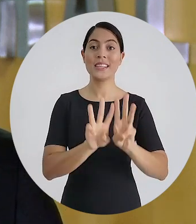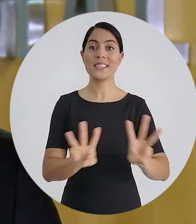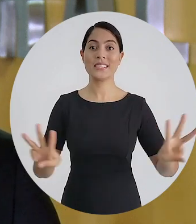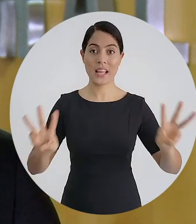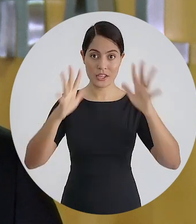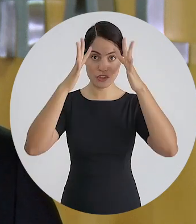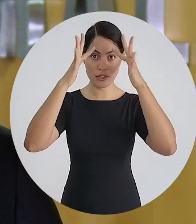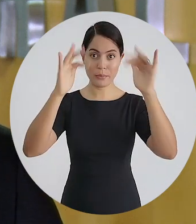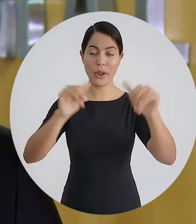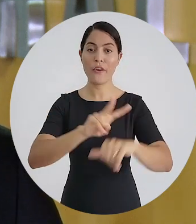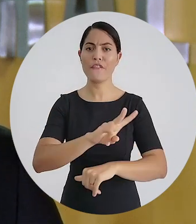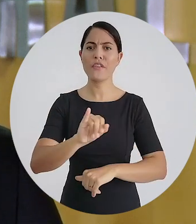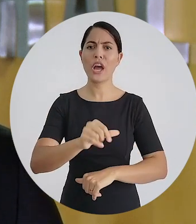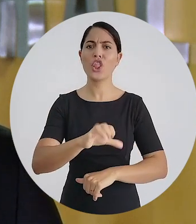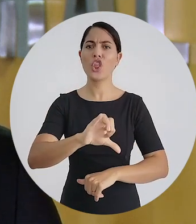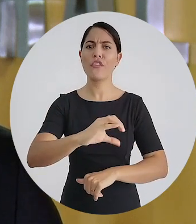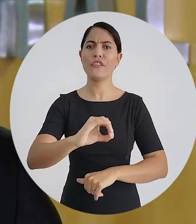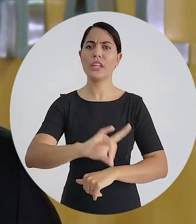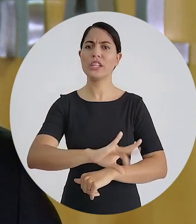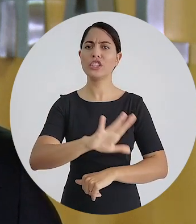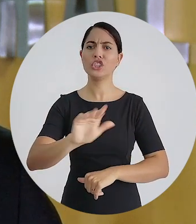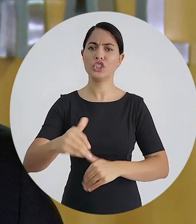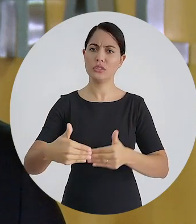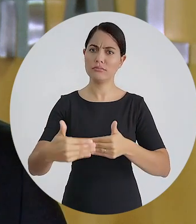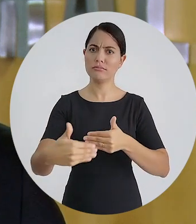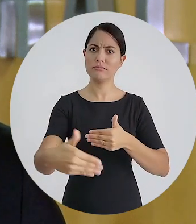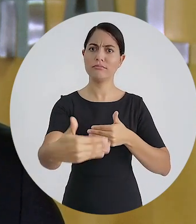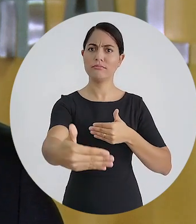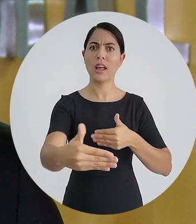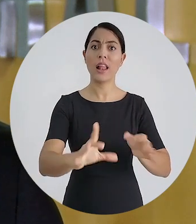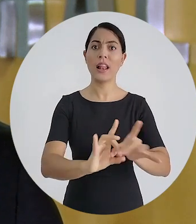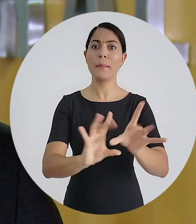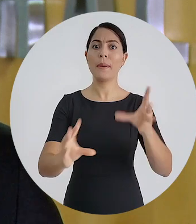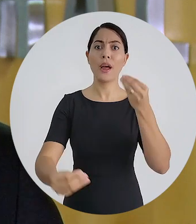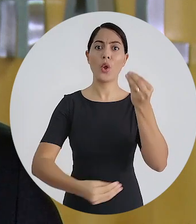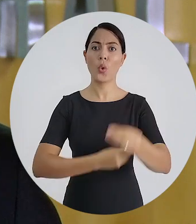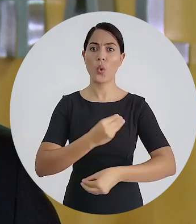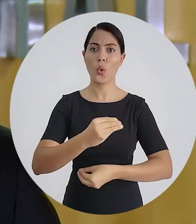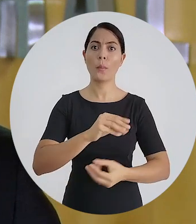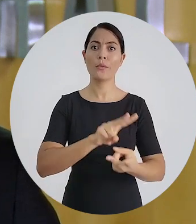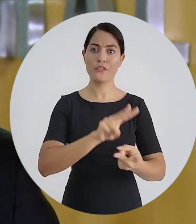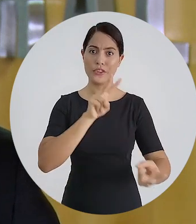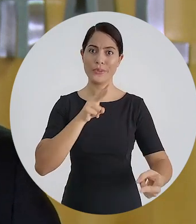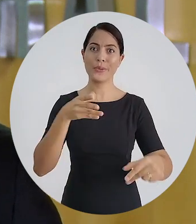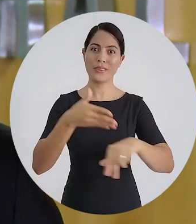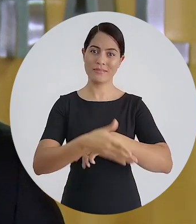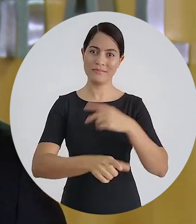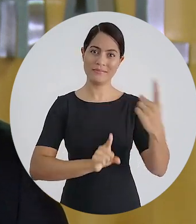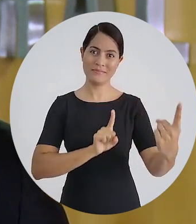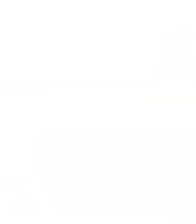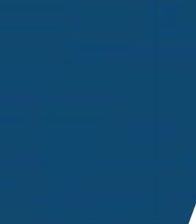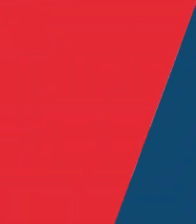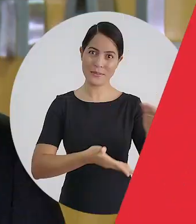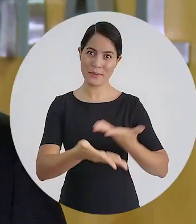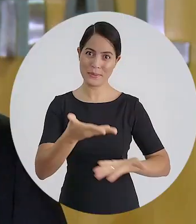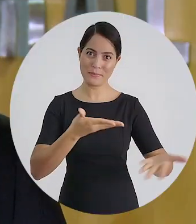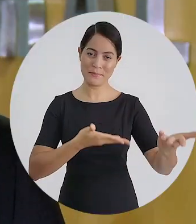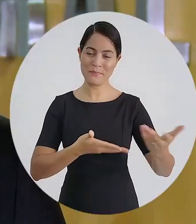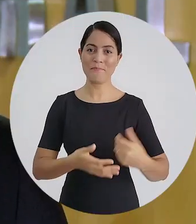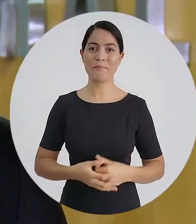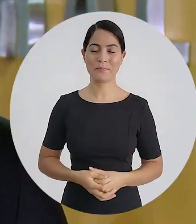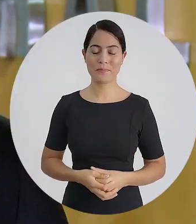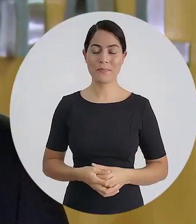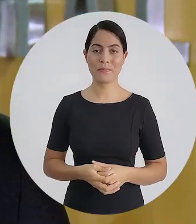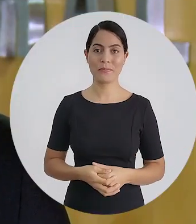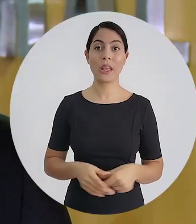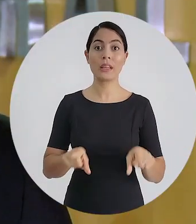dos tribunais disponibilizarão em até 90 dias links fixos de acesso para o atendimento virtual. O